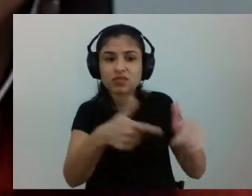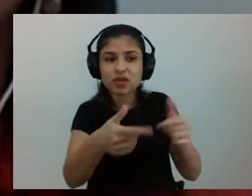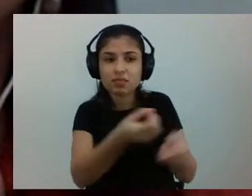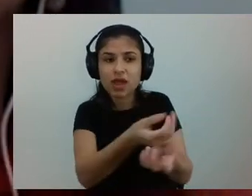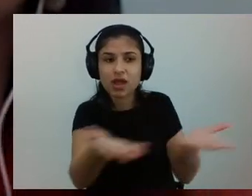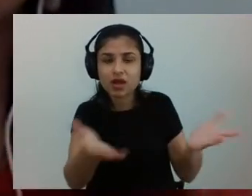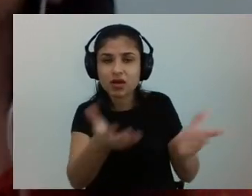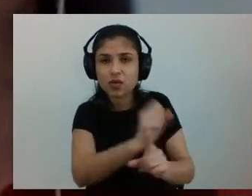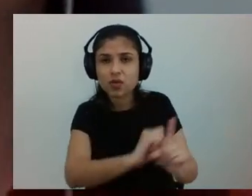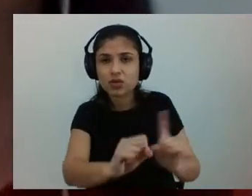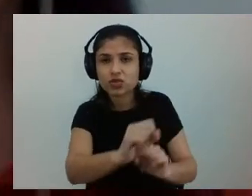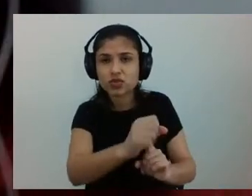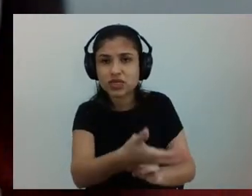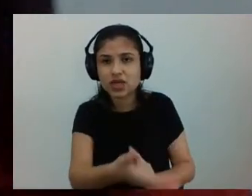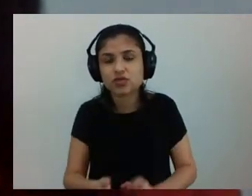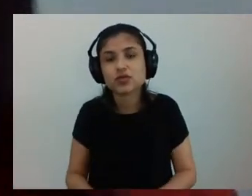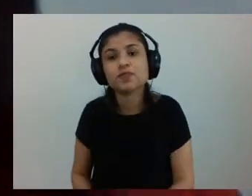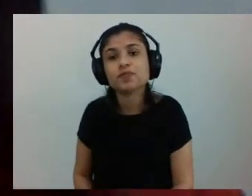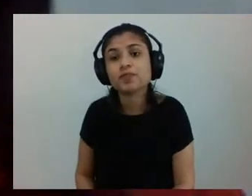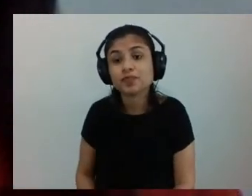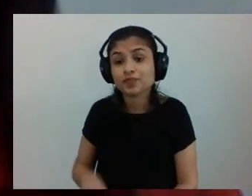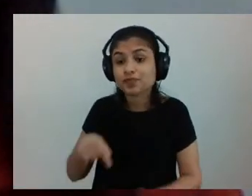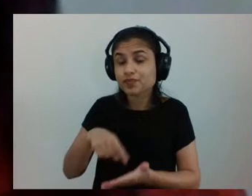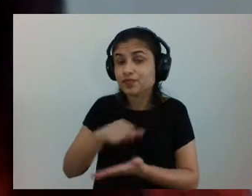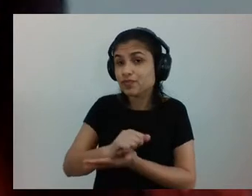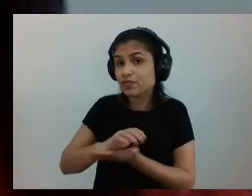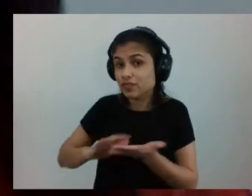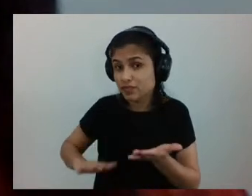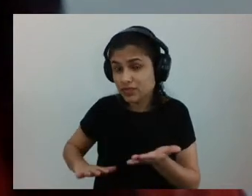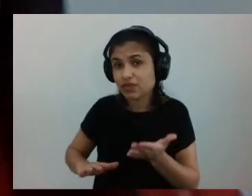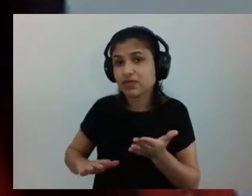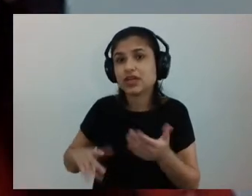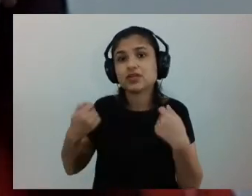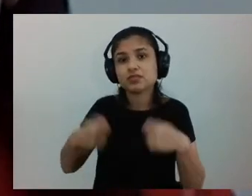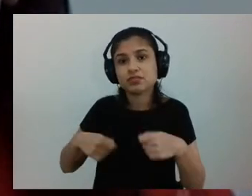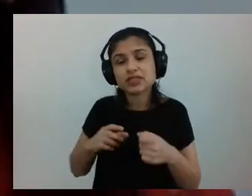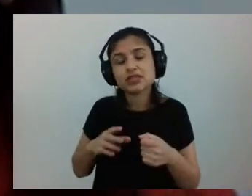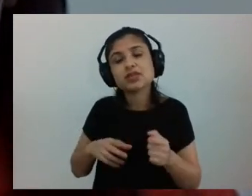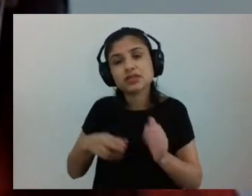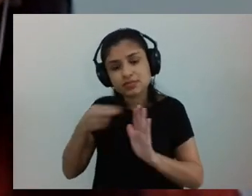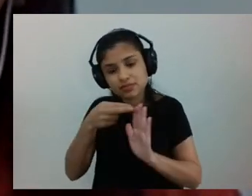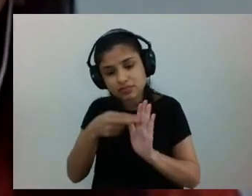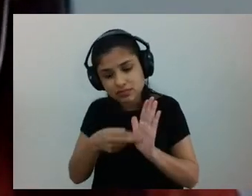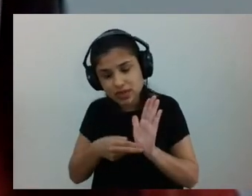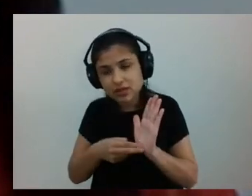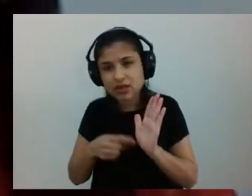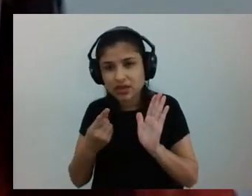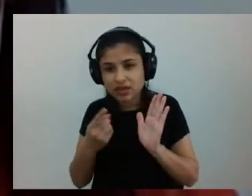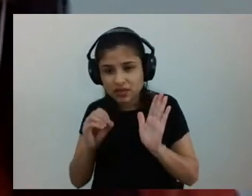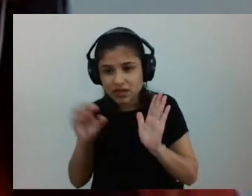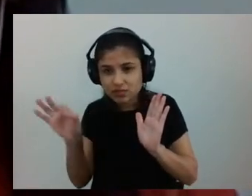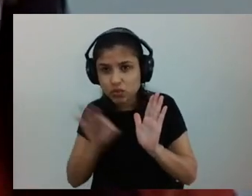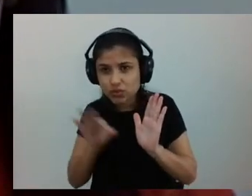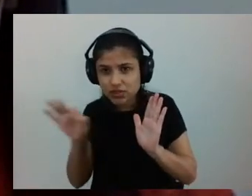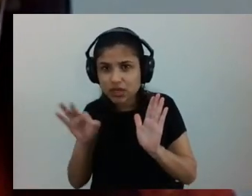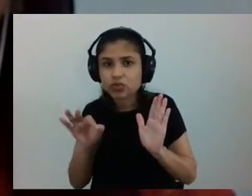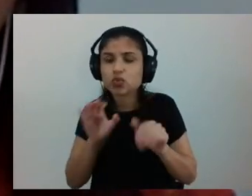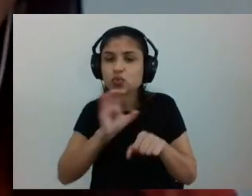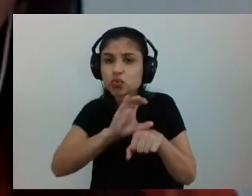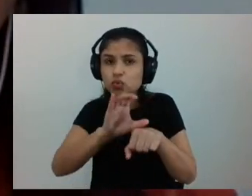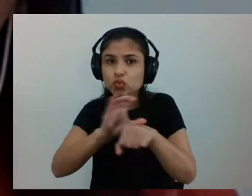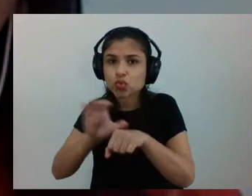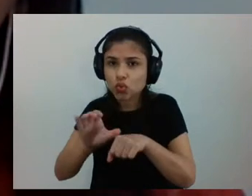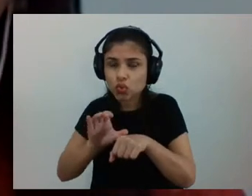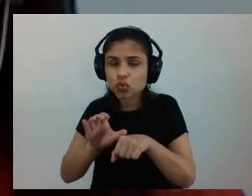essas atividades, elas precisam estar dentro da nova regulamentação que prevê 10% então dos nossos cursos em